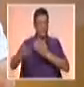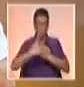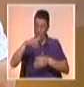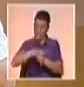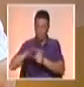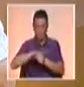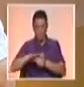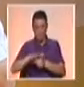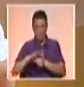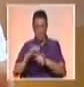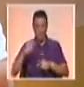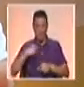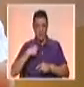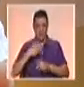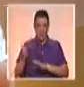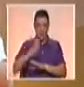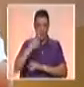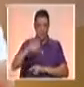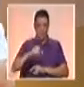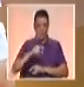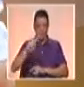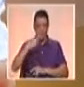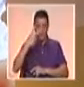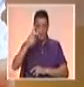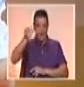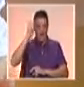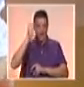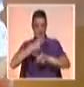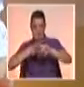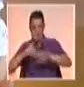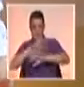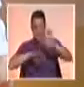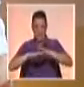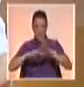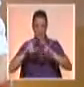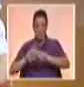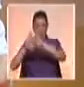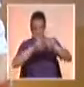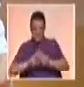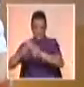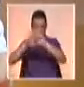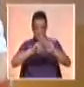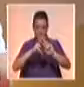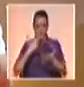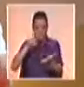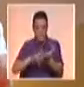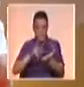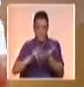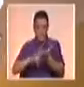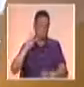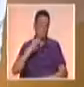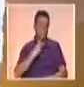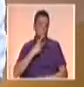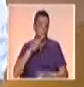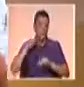situação. Eu andei durante 2 anos e meio para me fazerem um exame ao meu filho e comprovarem que ele era surdo. Eu andei